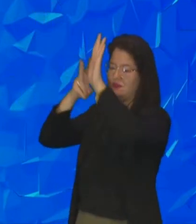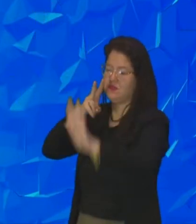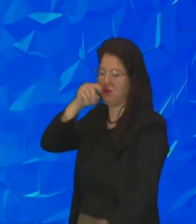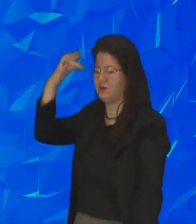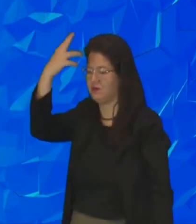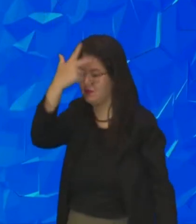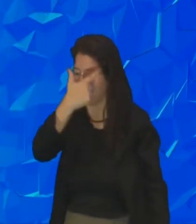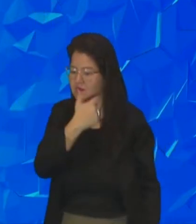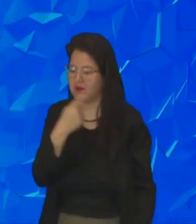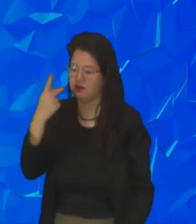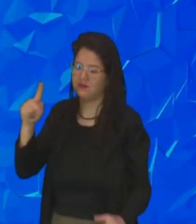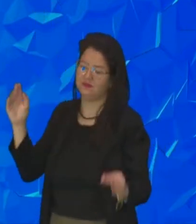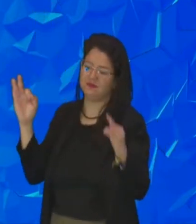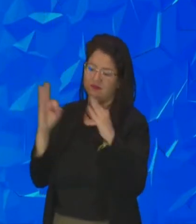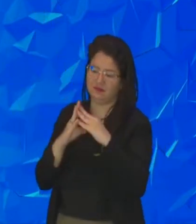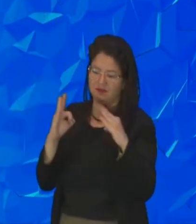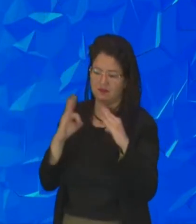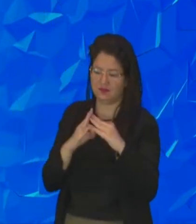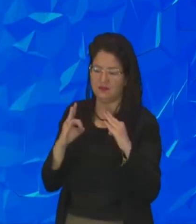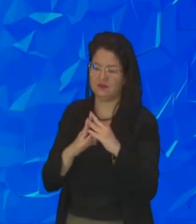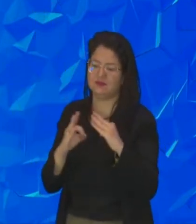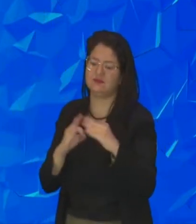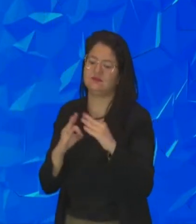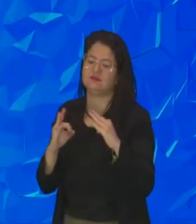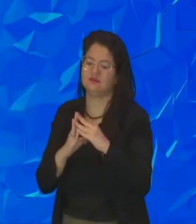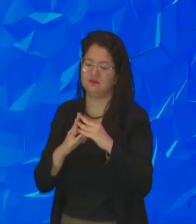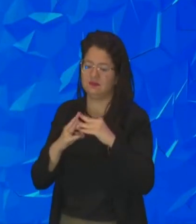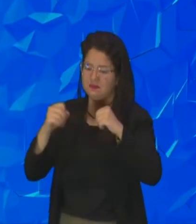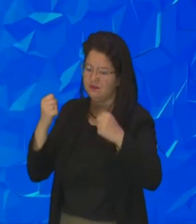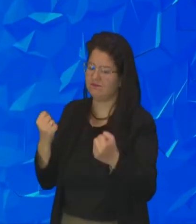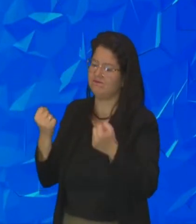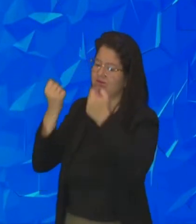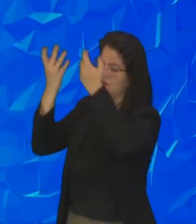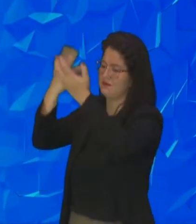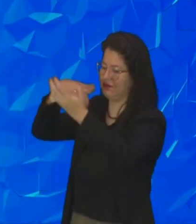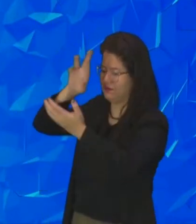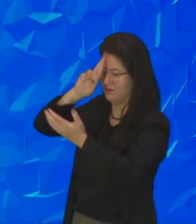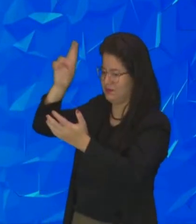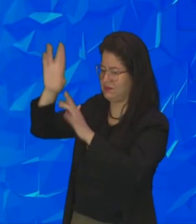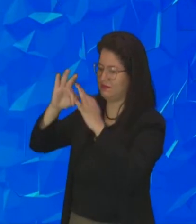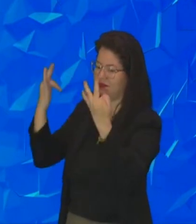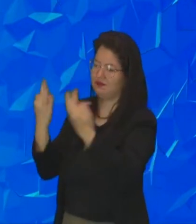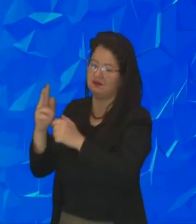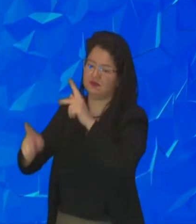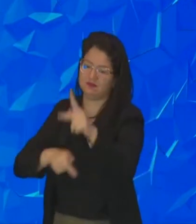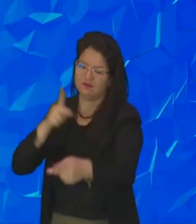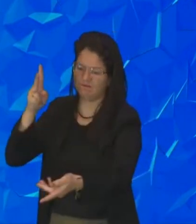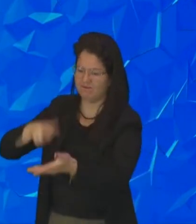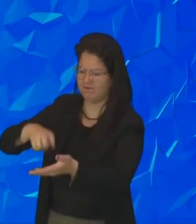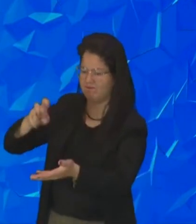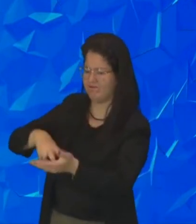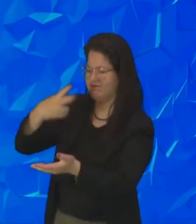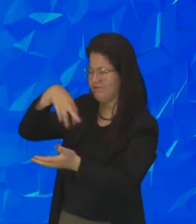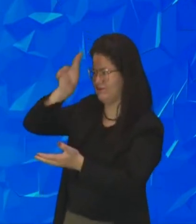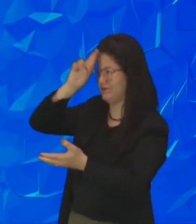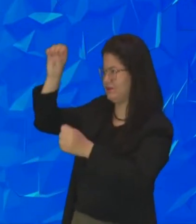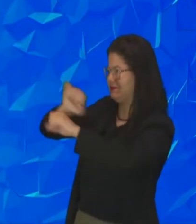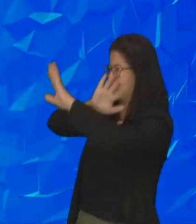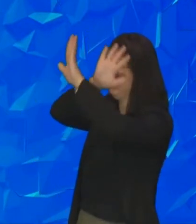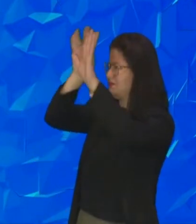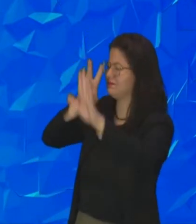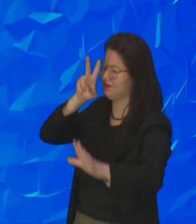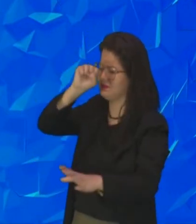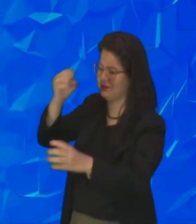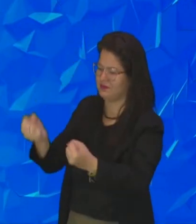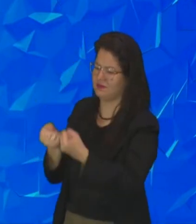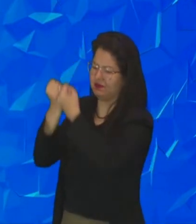força e formosura no seu santuário. Tributai ao Senhor, ó famílias dos povos, tributai ao Senhor glória e força. Tributai ao